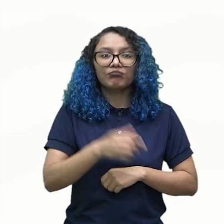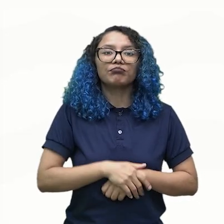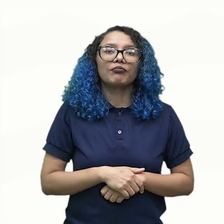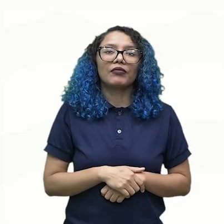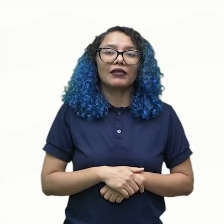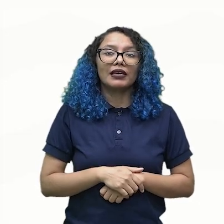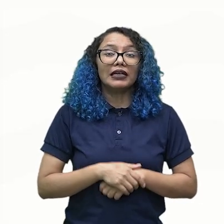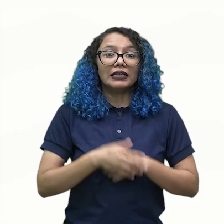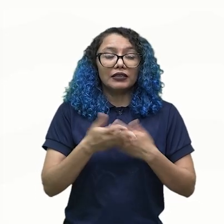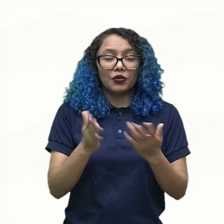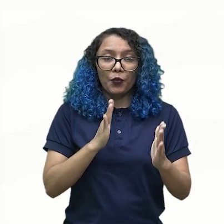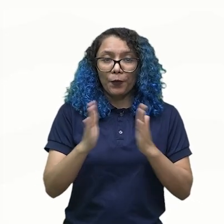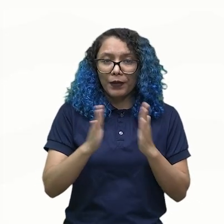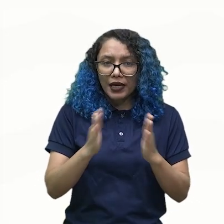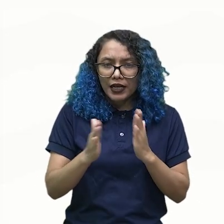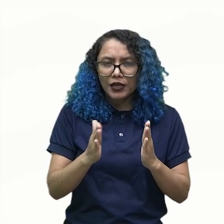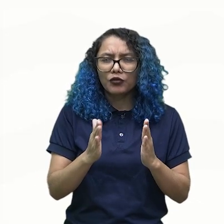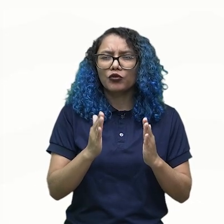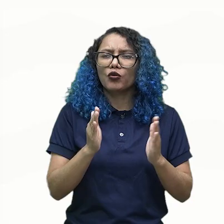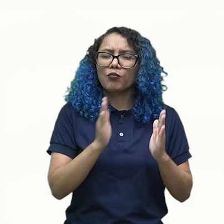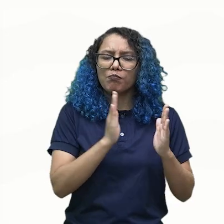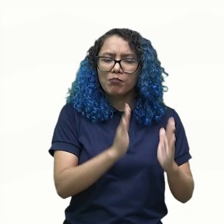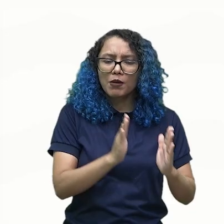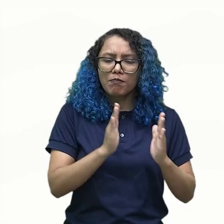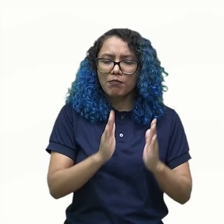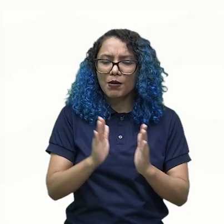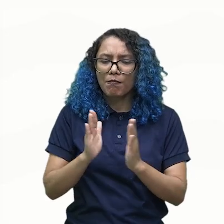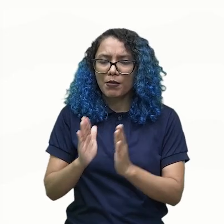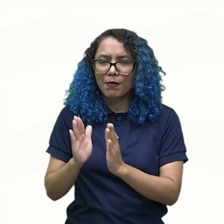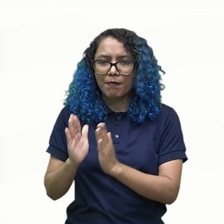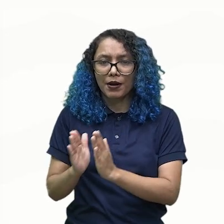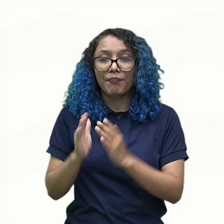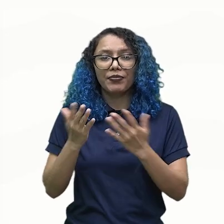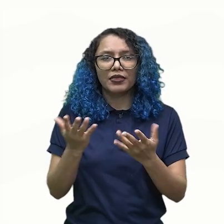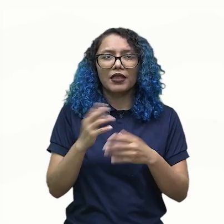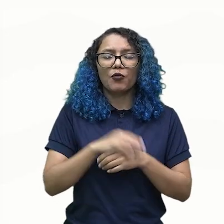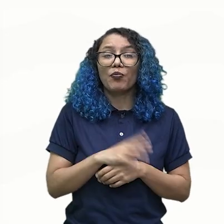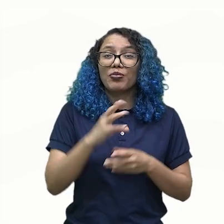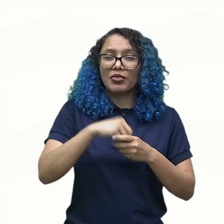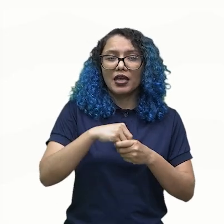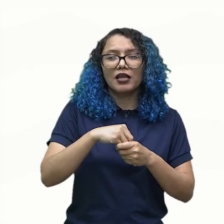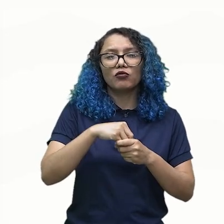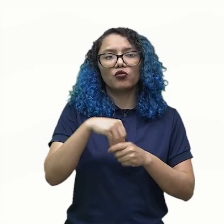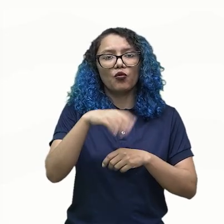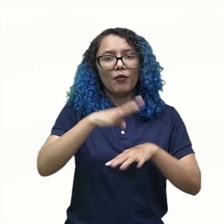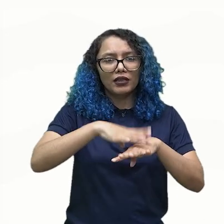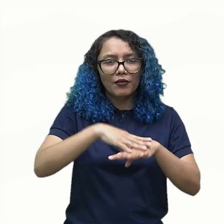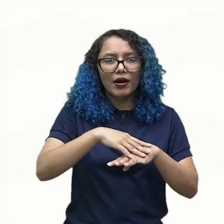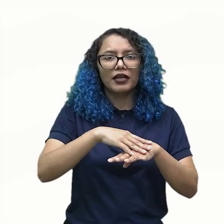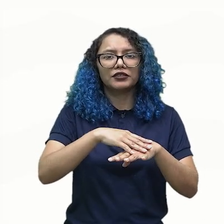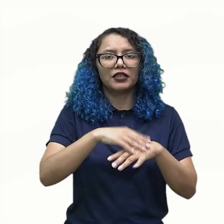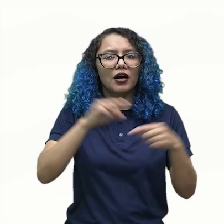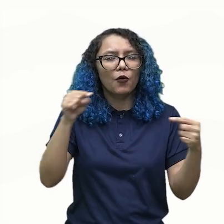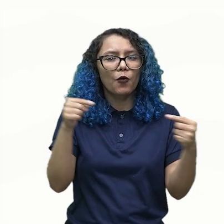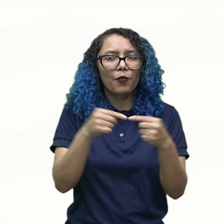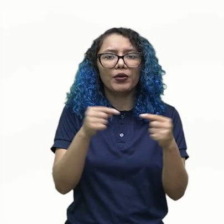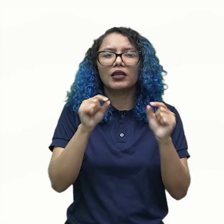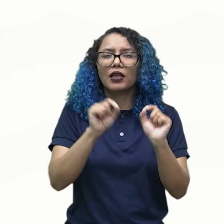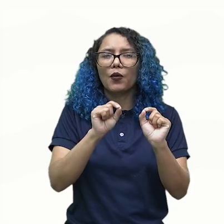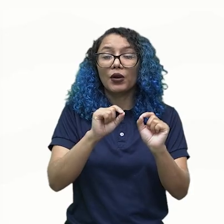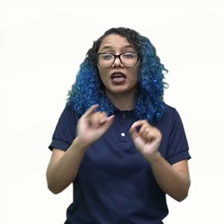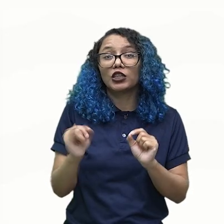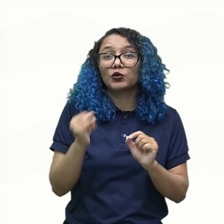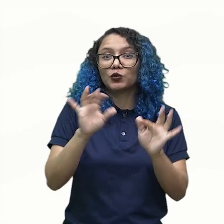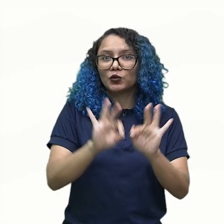de tempos regulares. Na matemática, isso é sinônimo de juros simples. Por exemplo, pessoal, olha